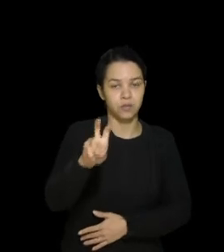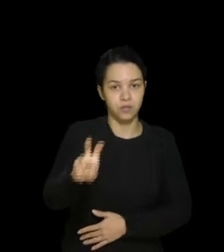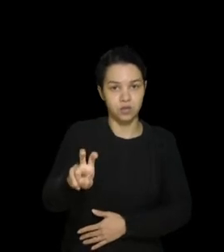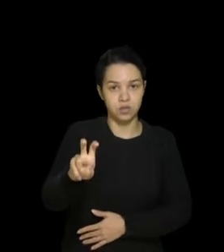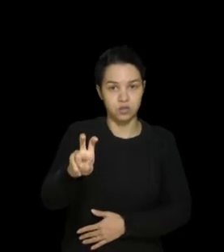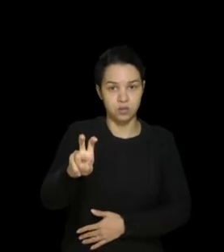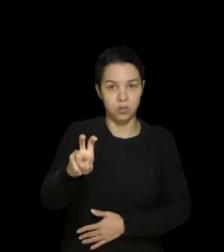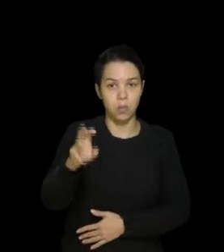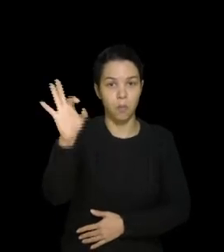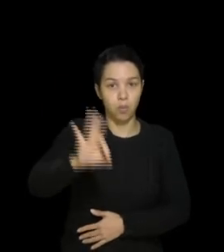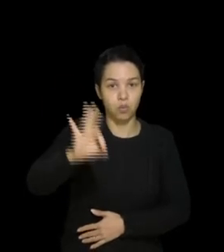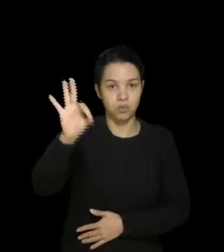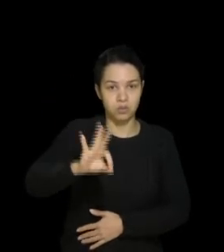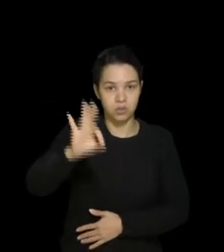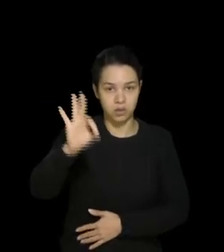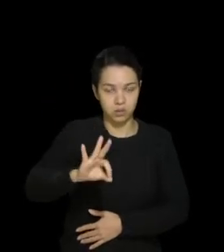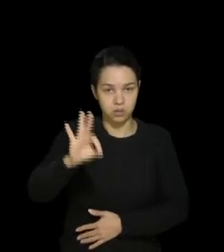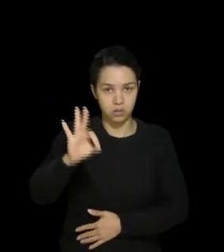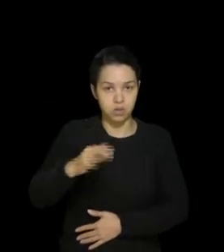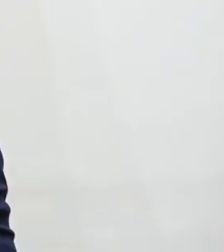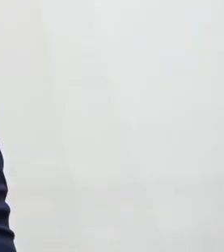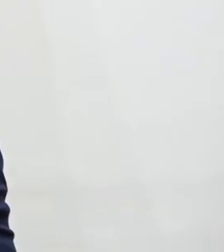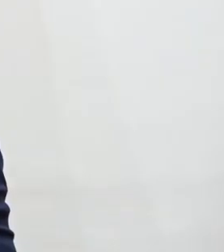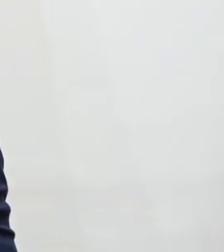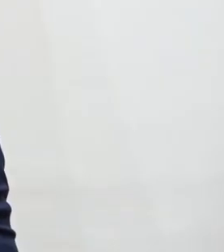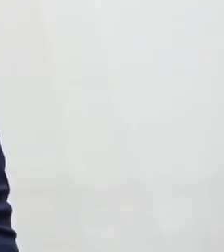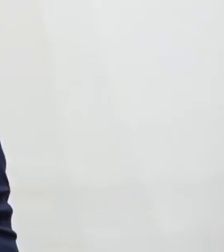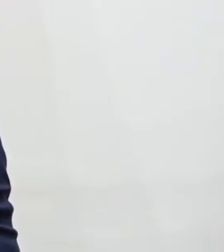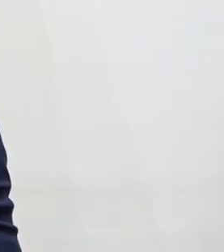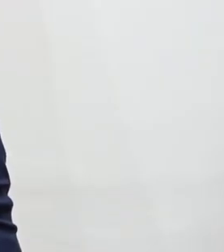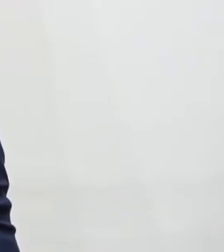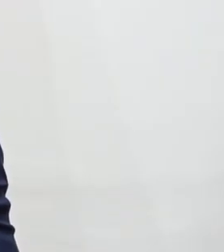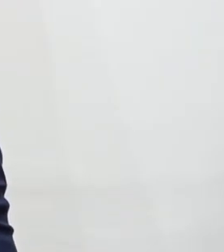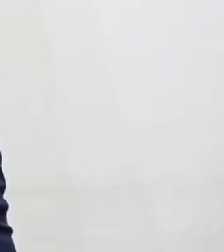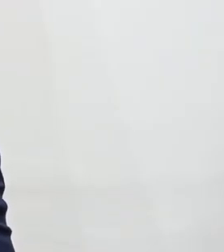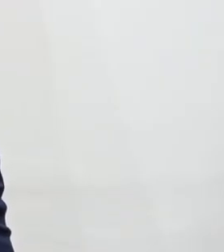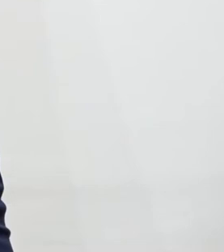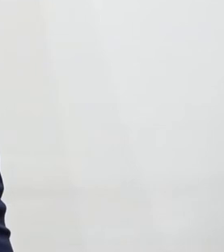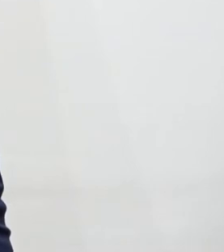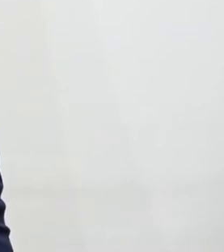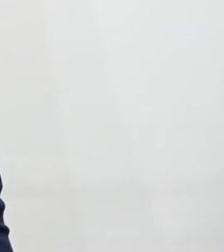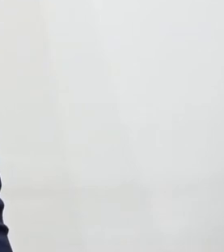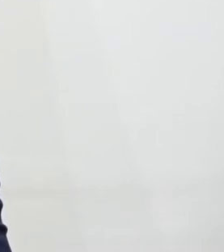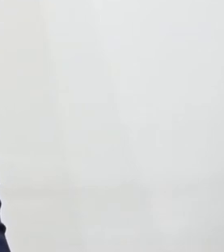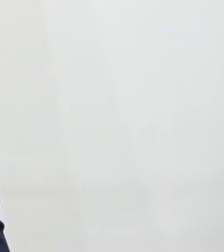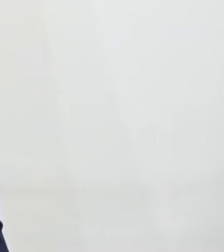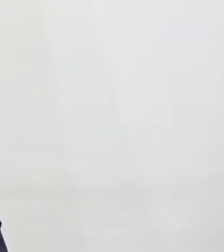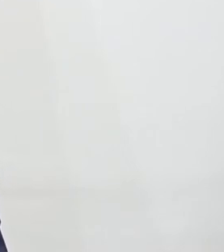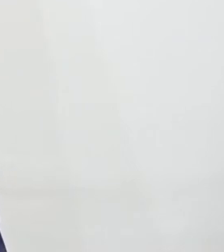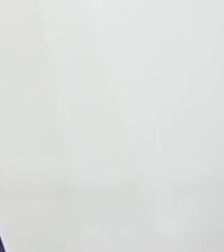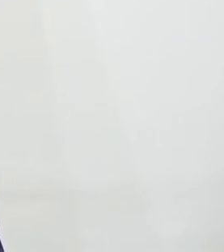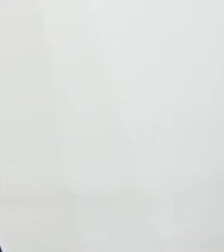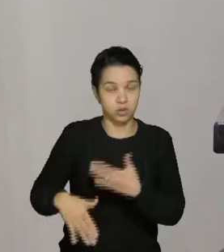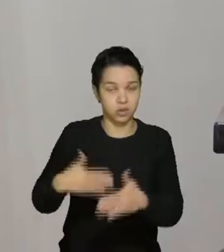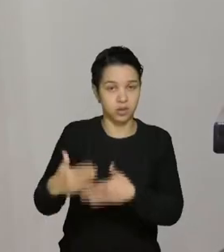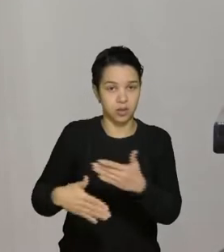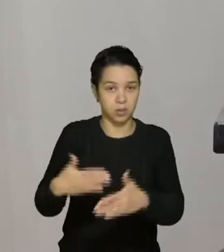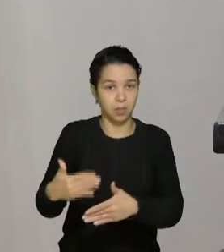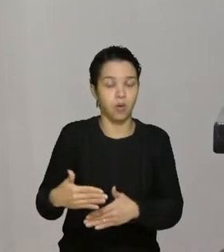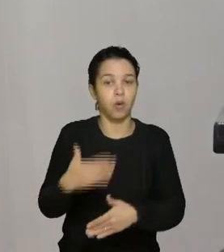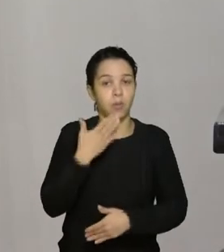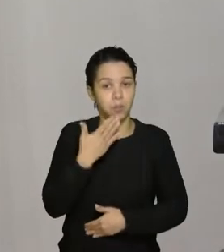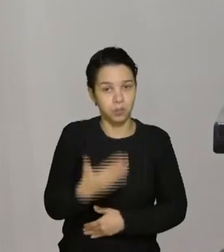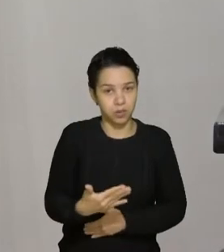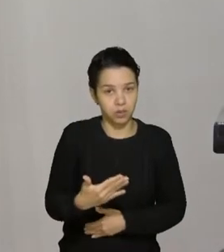comissões internas da Secretaria de Saúde não identificaram responsáveis pela compra dos respiradores no valor de 33 milhões de reais. A